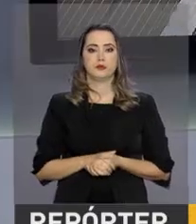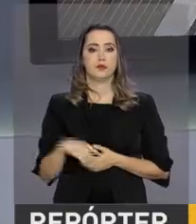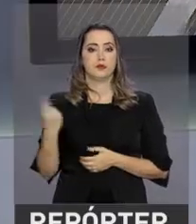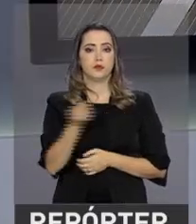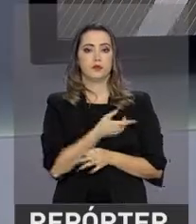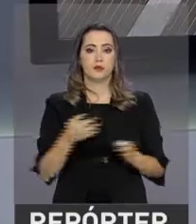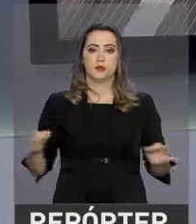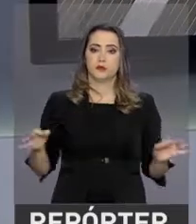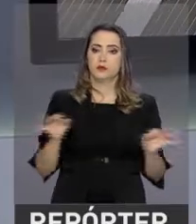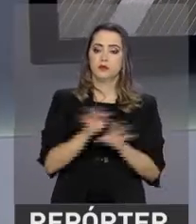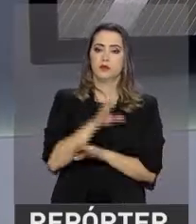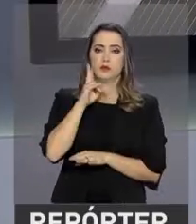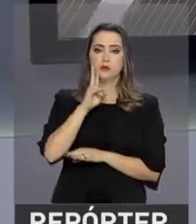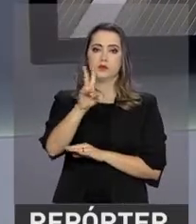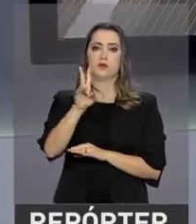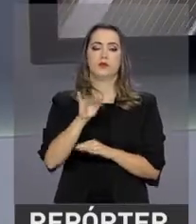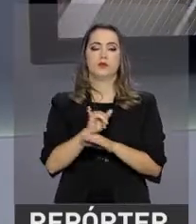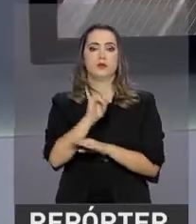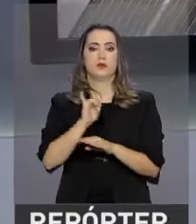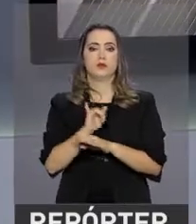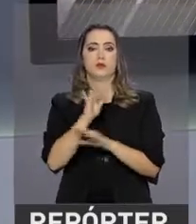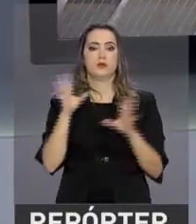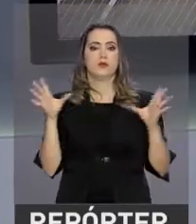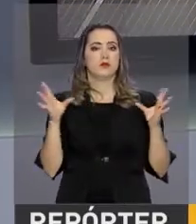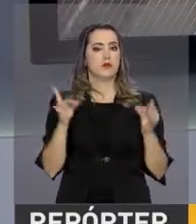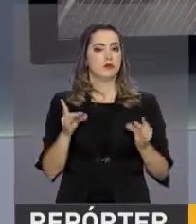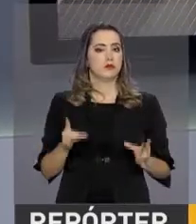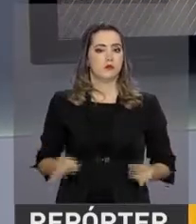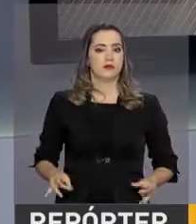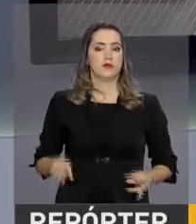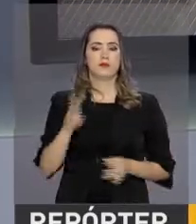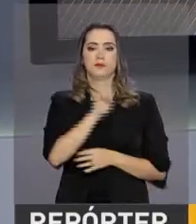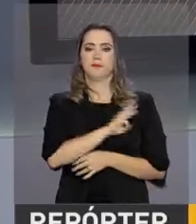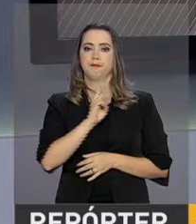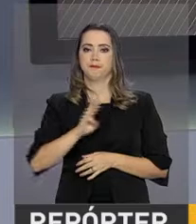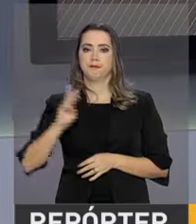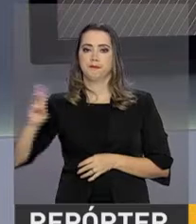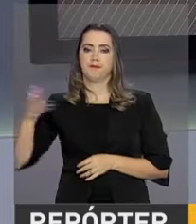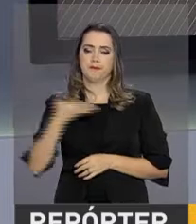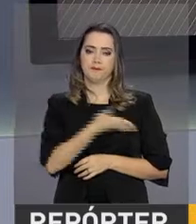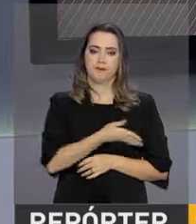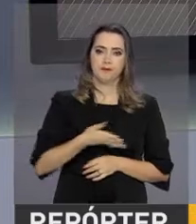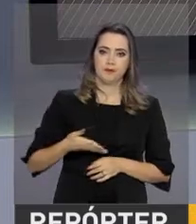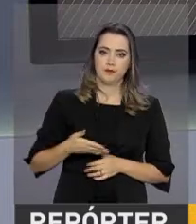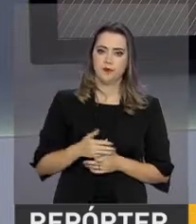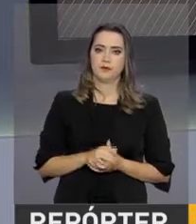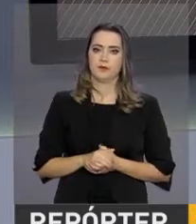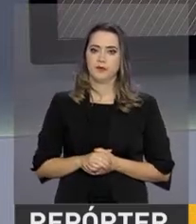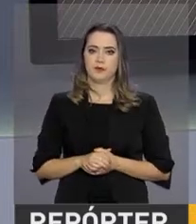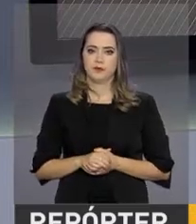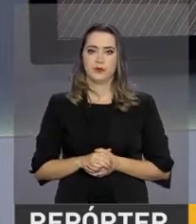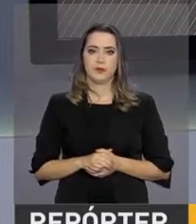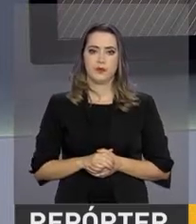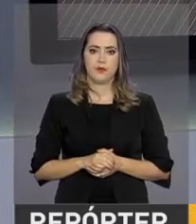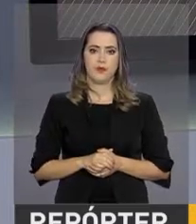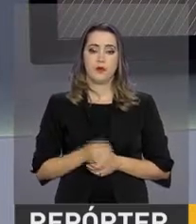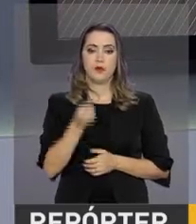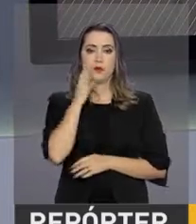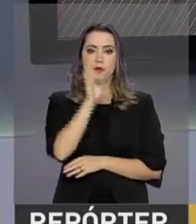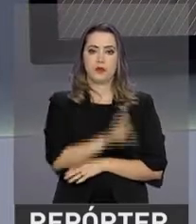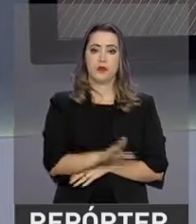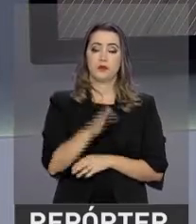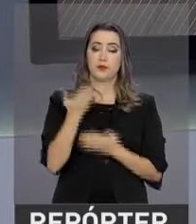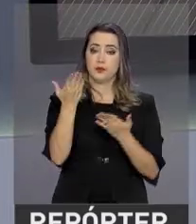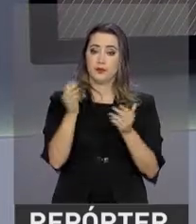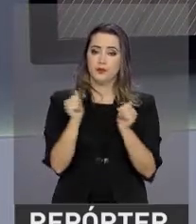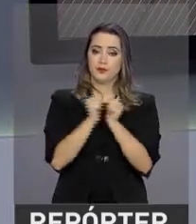Nós ficamos por aqui. Você pode rever as reportagens no YouTube e toda a nossa programação também está na página da NBR na internet. Uma boa